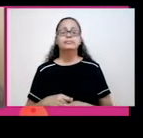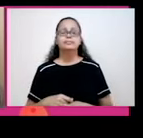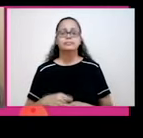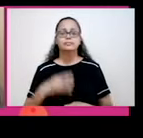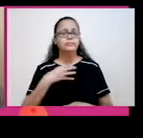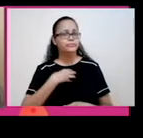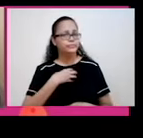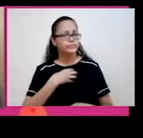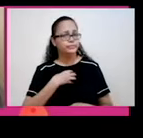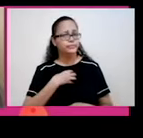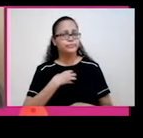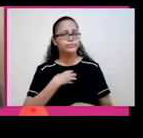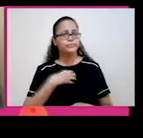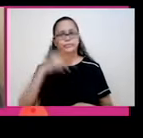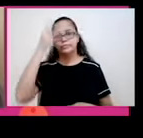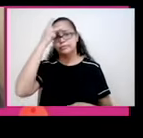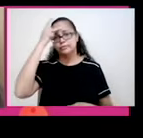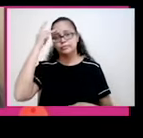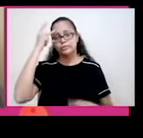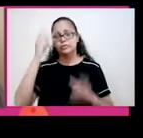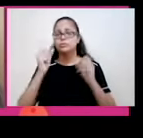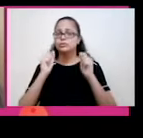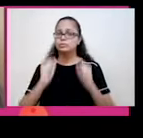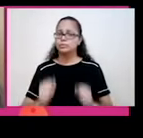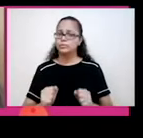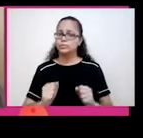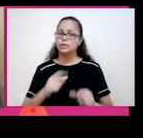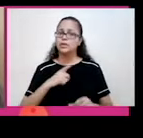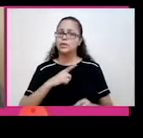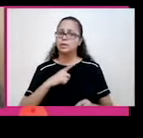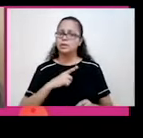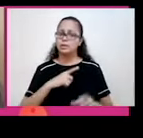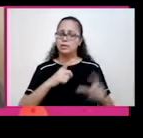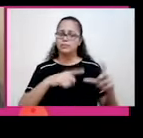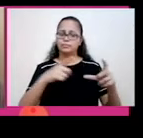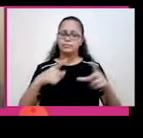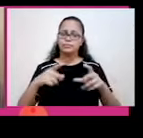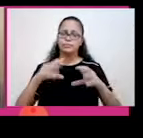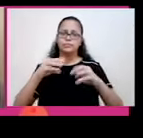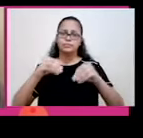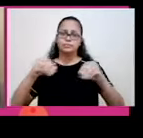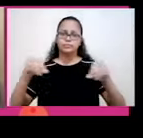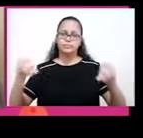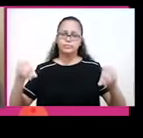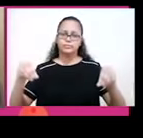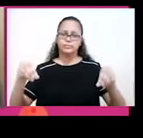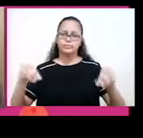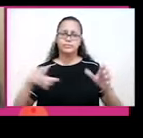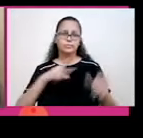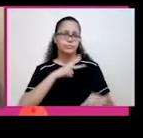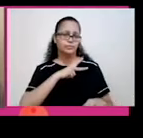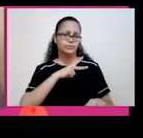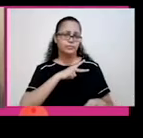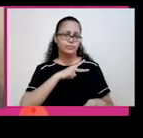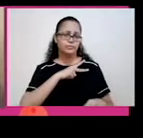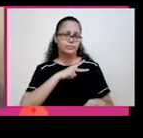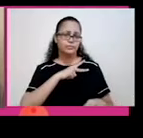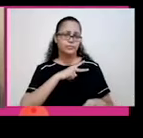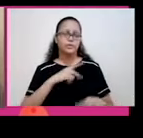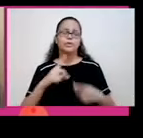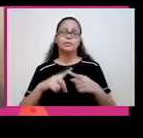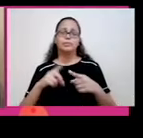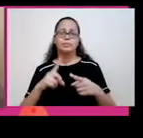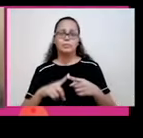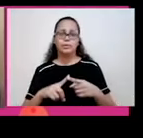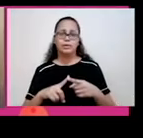No sentido das pessoas poderem ter a sua propriedade privada, certo? Porque na economia de Estado, tudo pertence